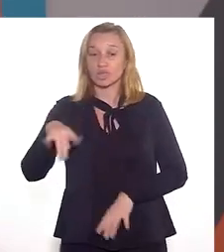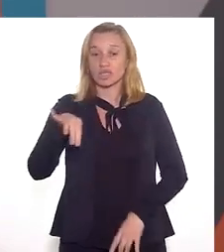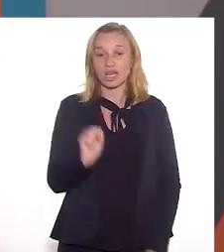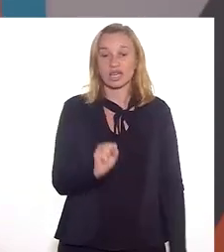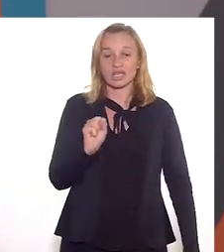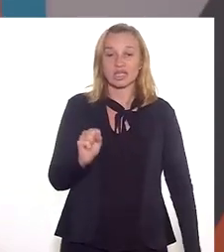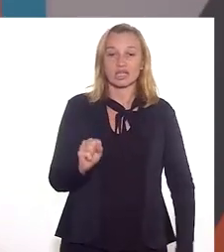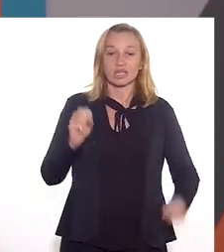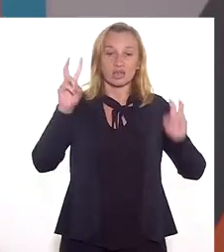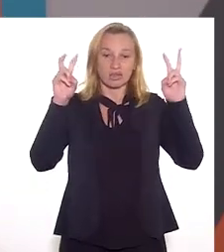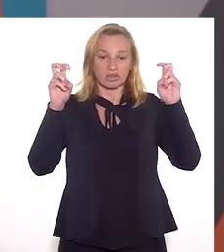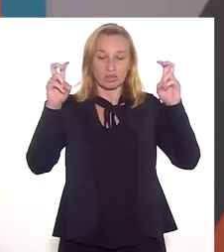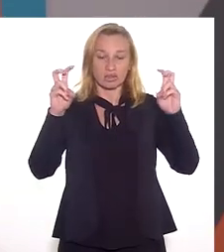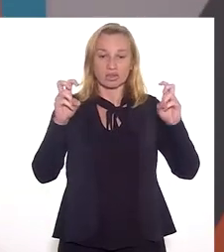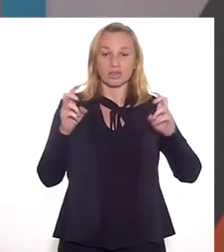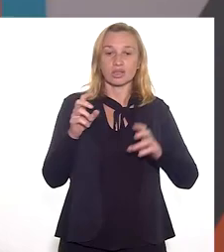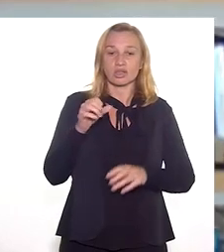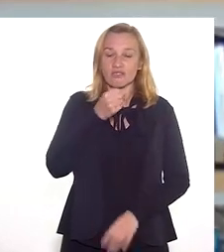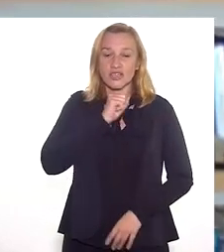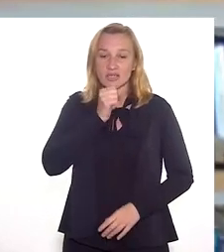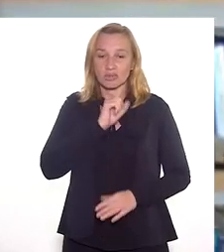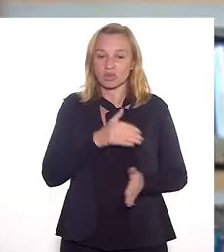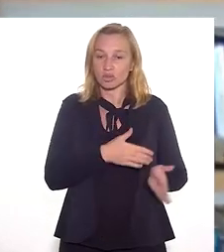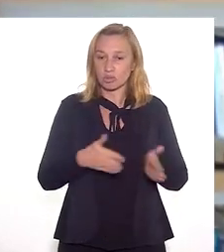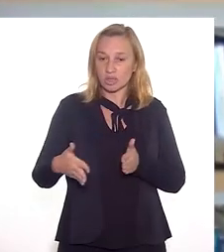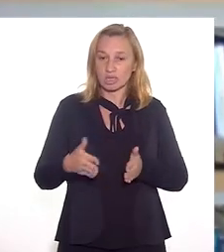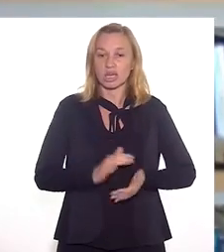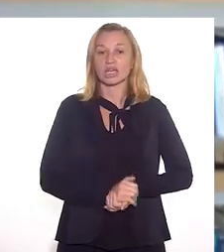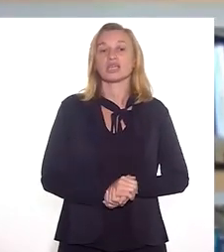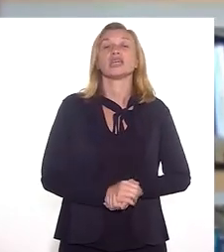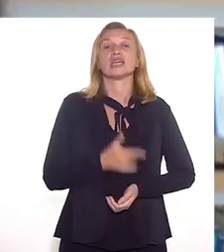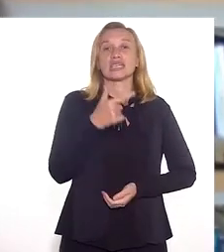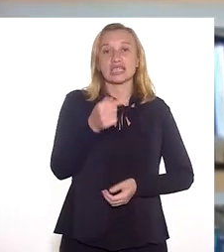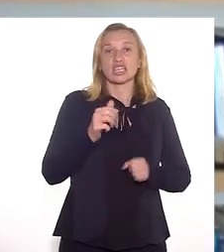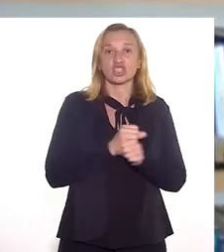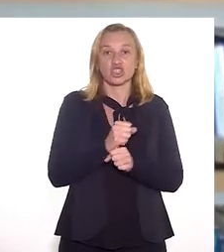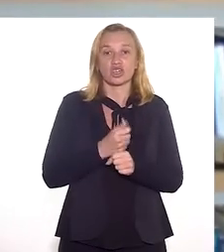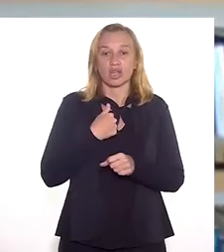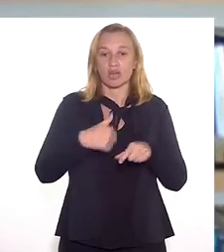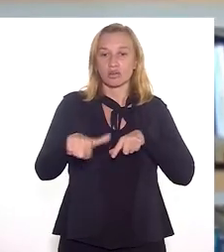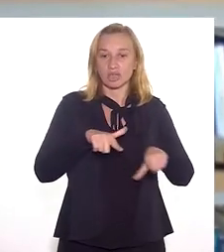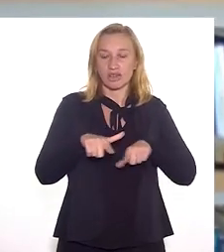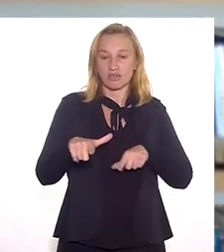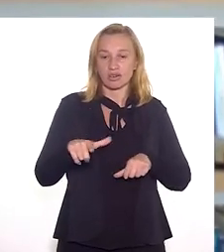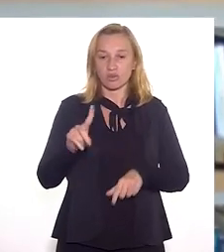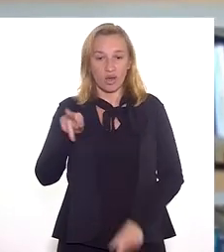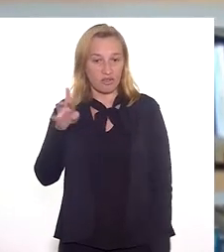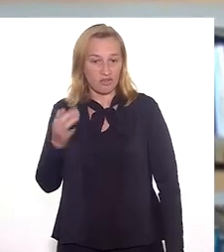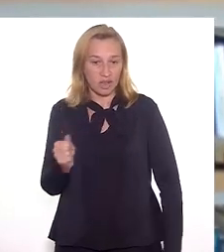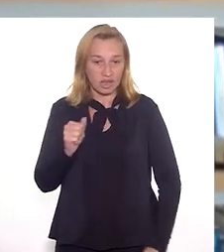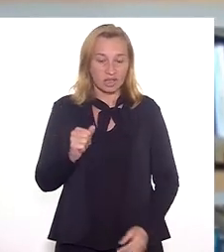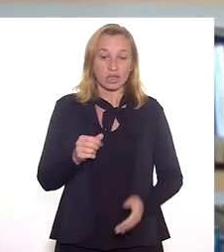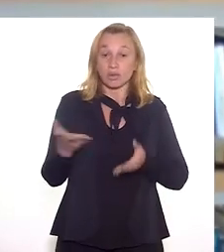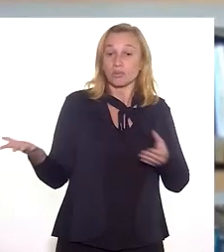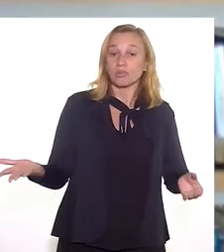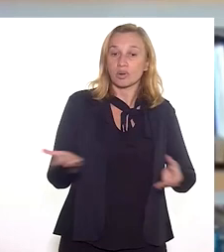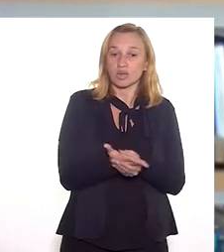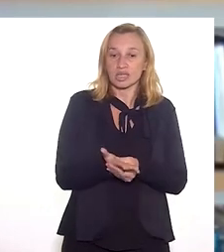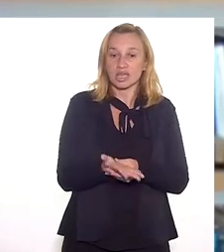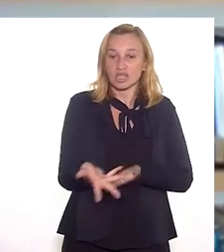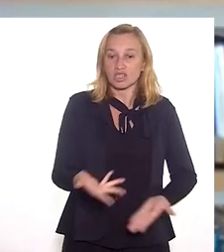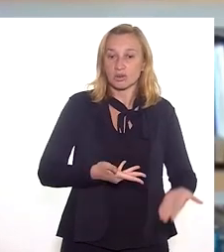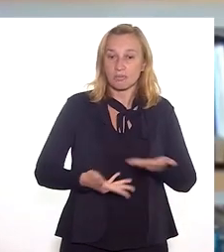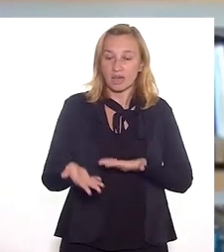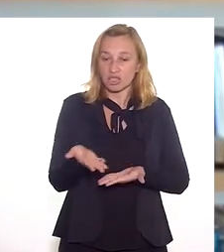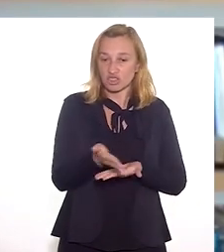do envelhecimento nos processos de curatela? Eu trabalho há quase 7 anos numa vara especializada em processos de